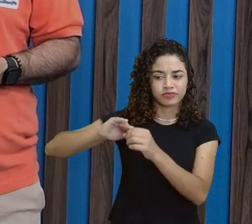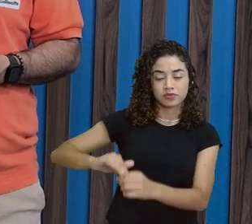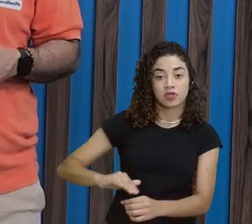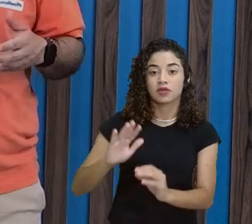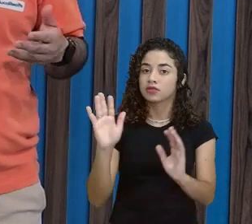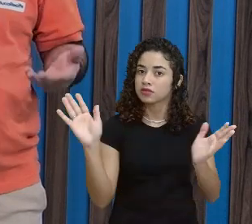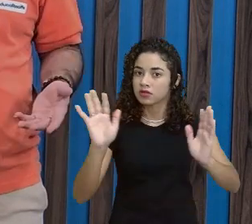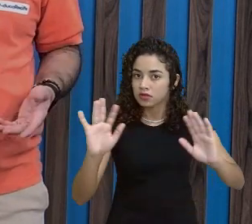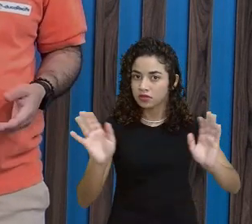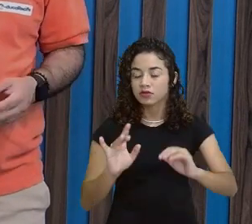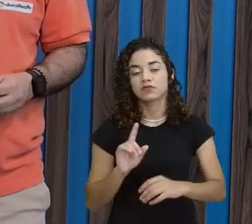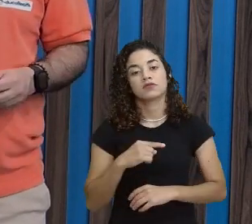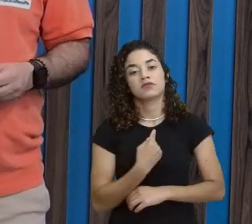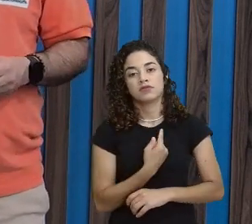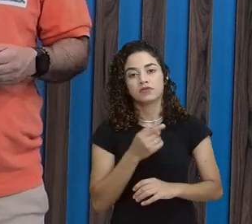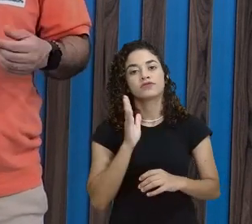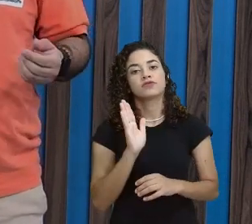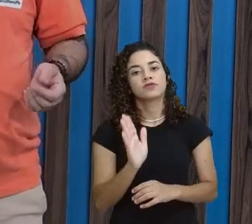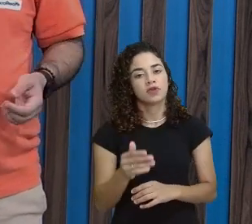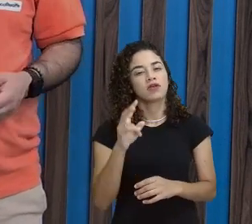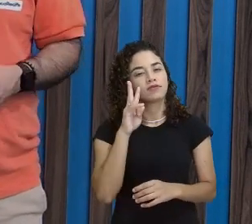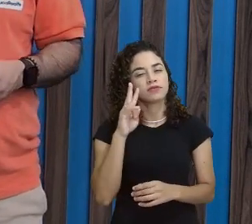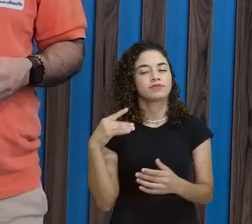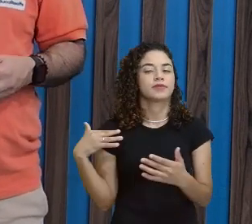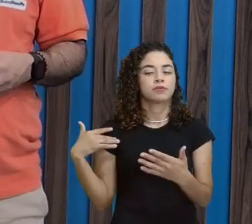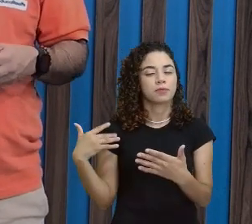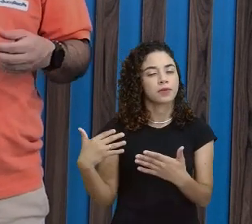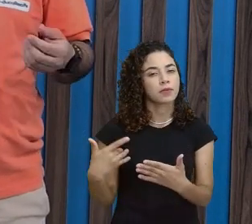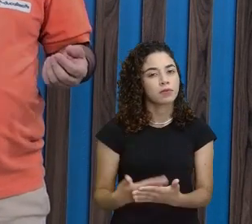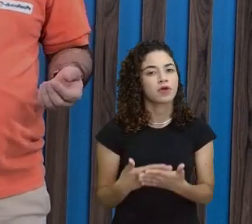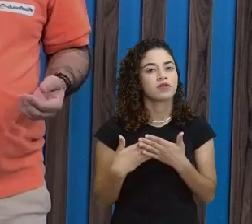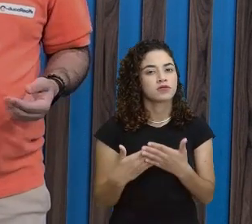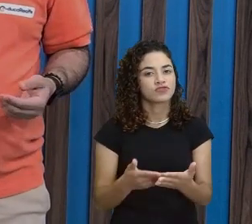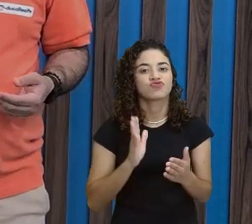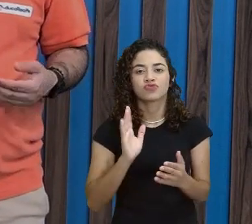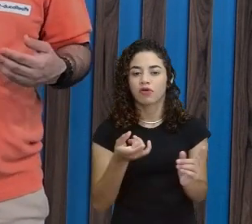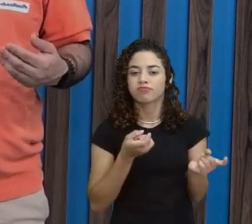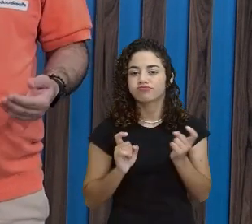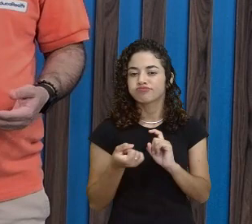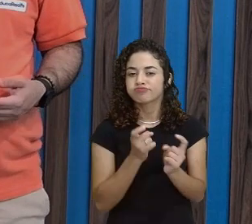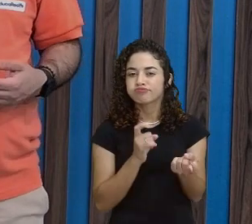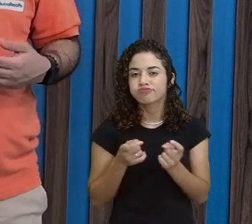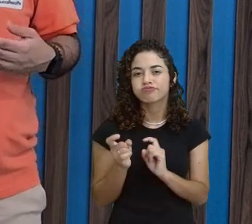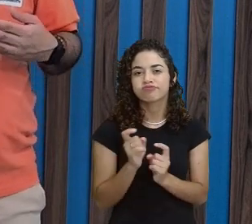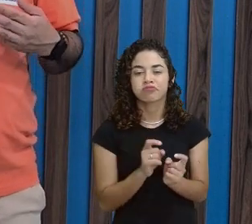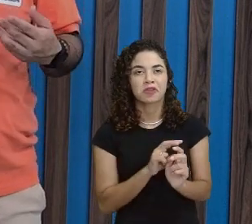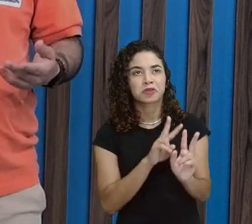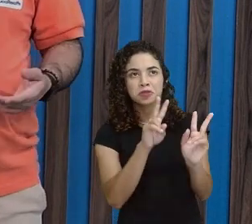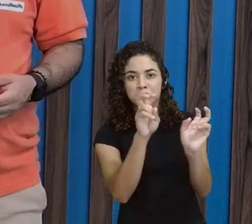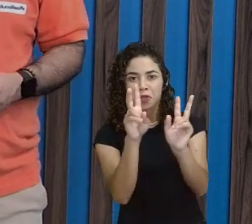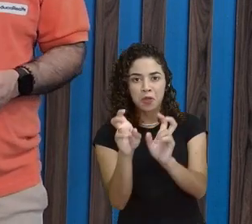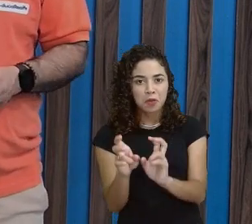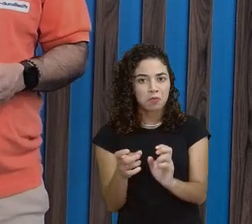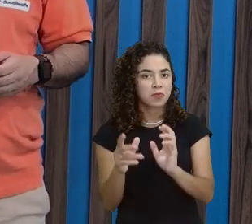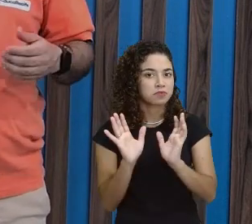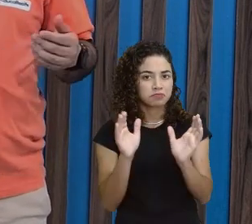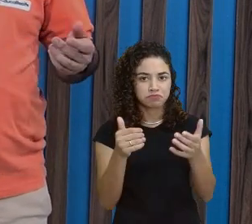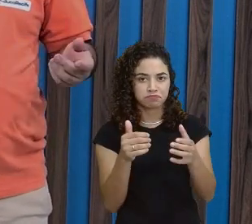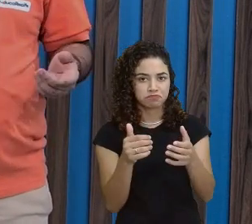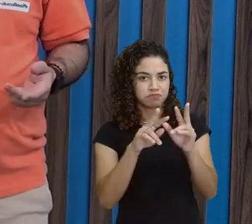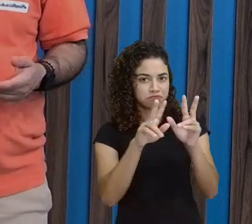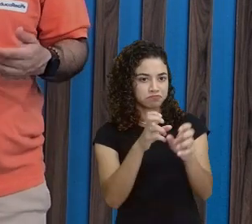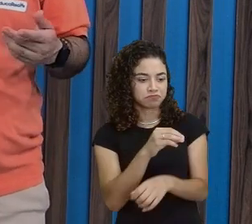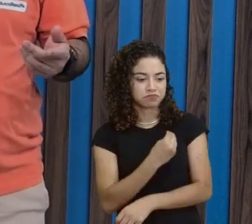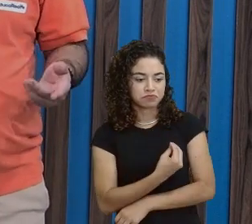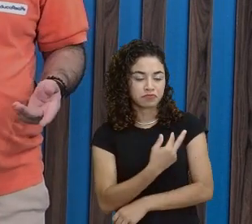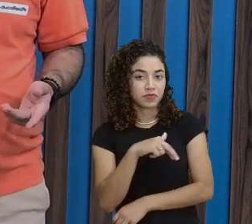desprezadas, não. A gente trabalhou ao longo do ano, a gente discutiu questões relativas à religião dentro da